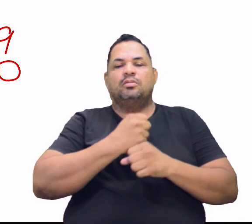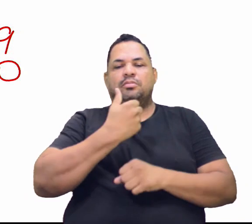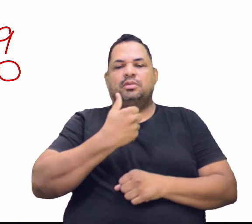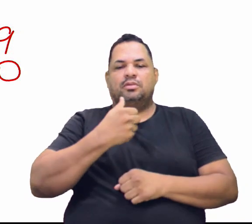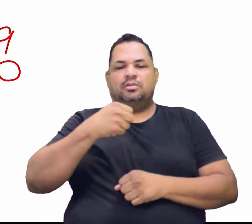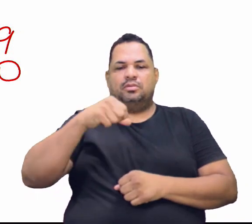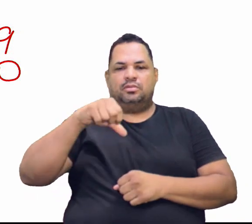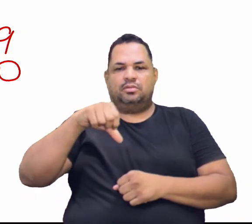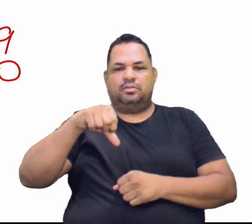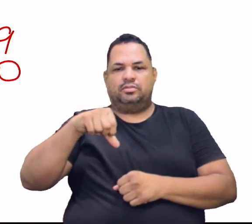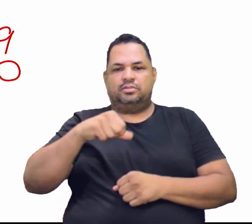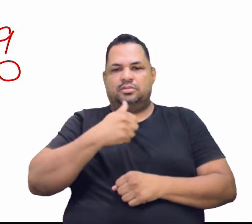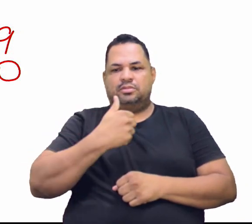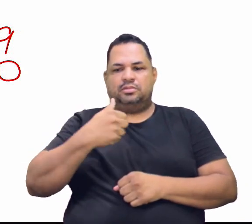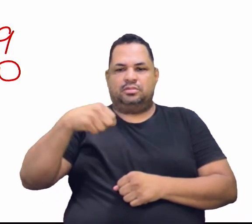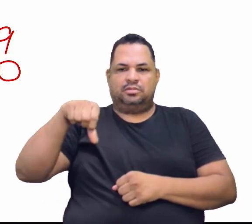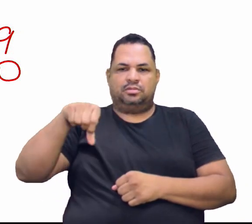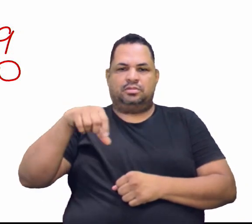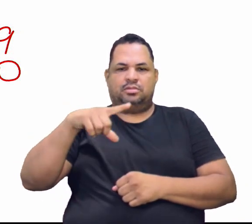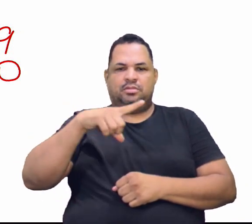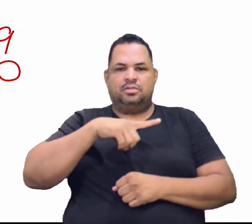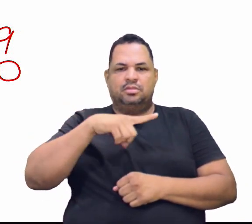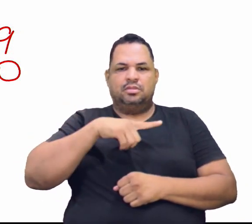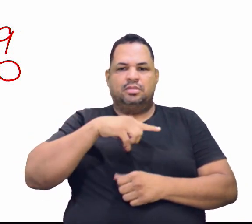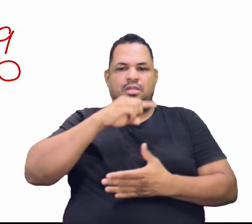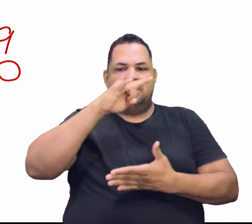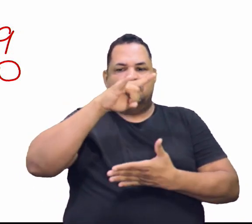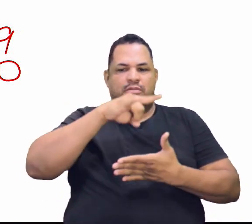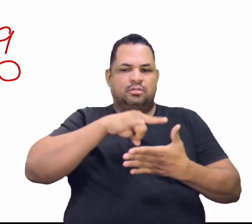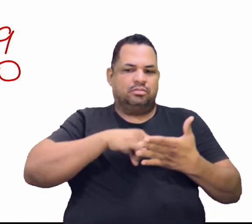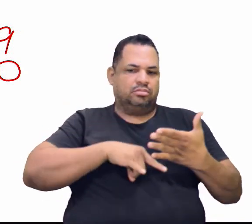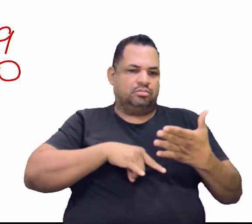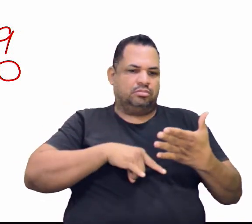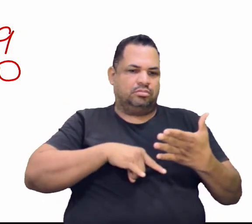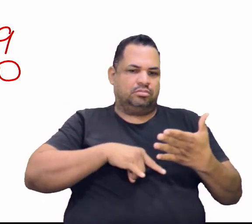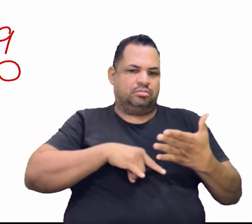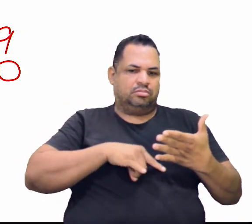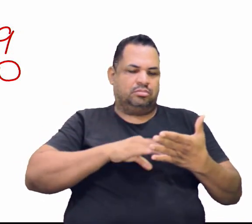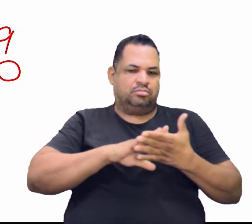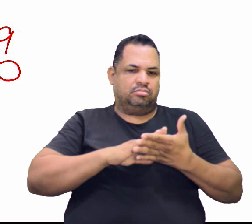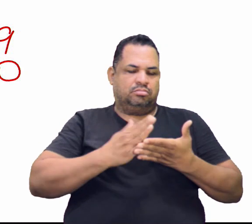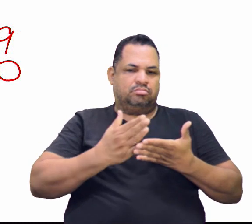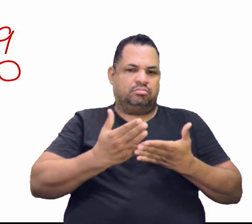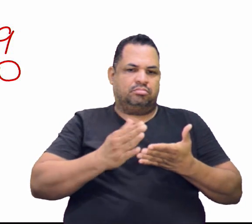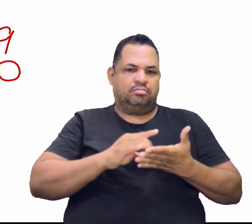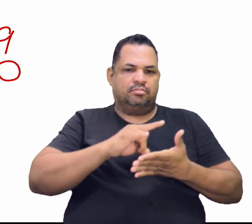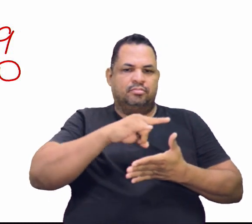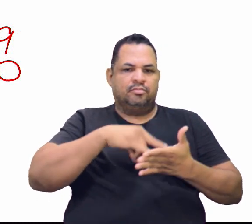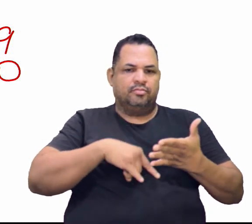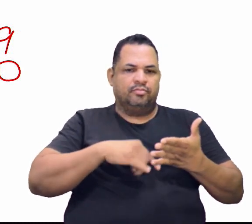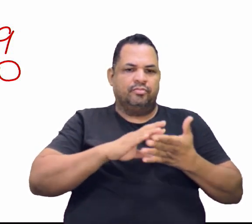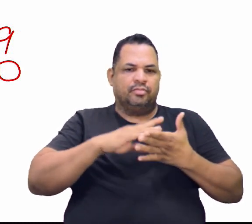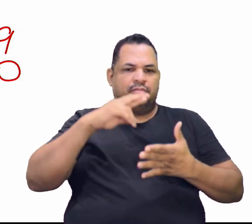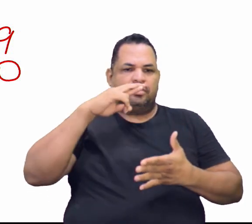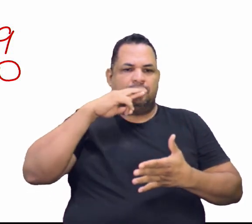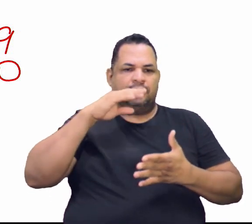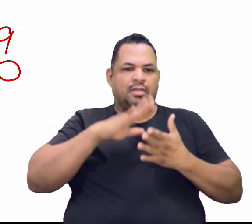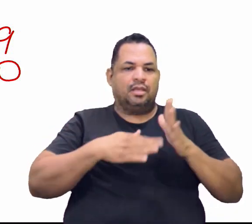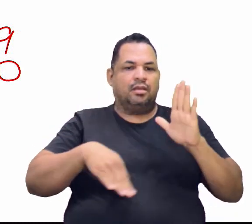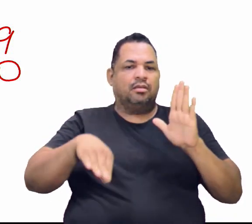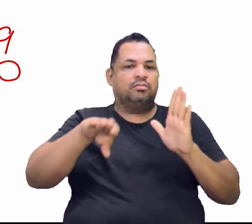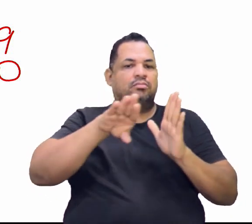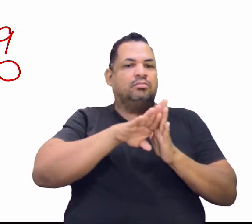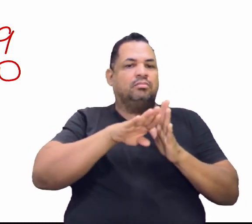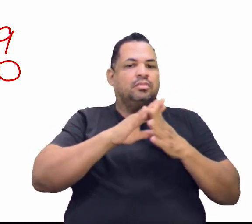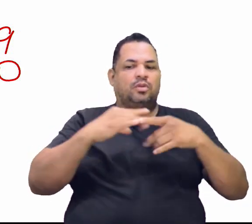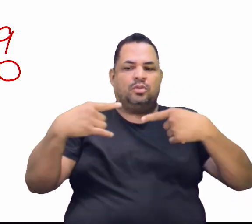1919. Vejam, existem documentos que eu vou ficar devendo para vocês. Rondon teria